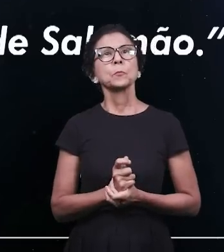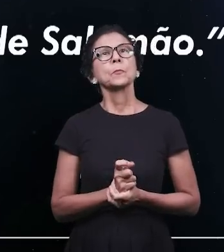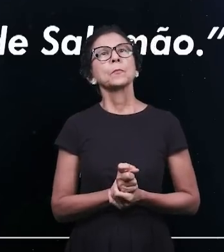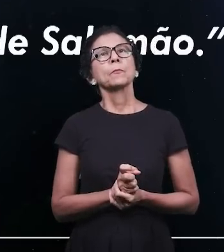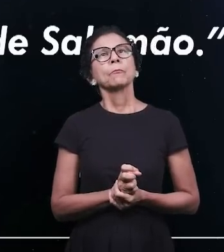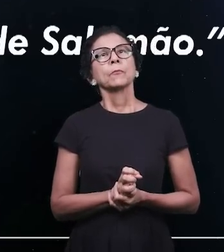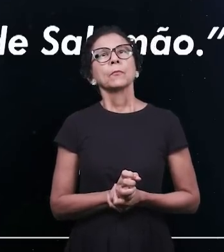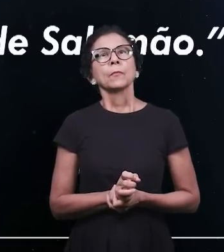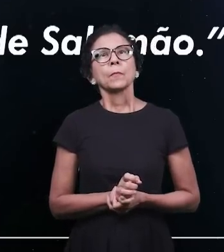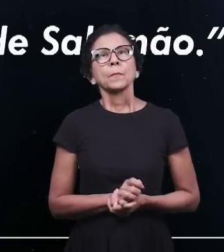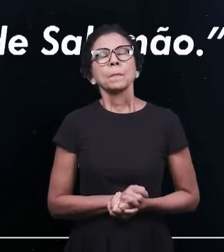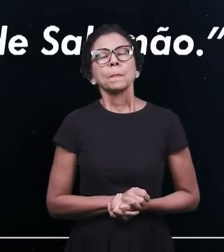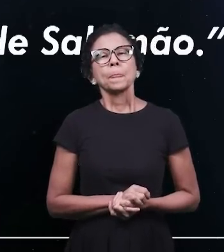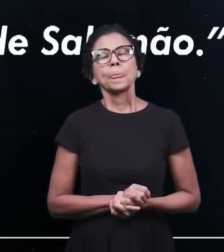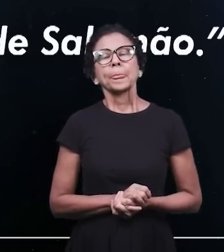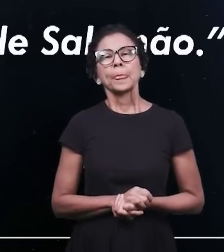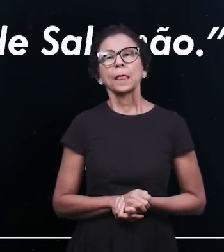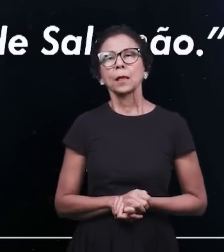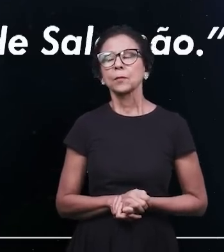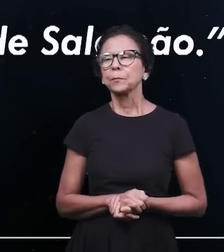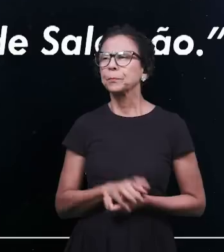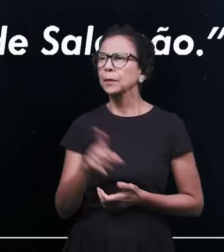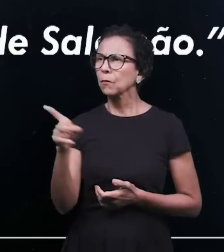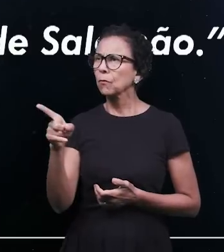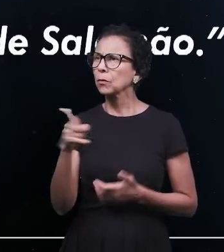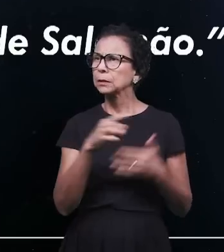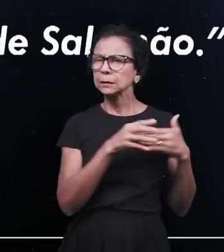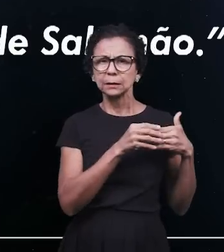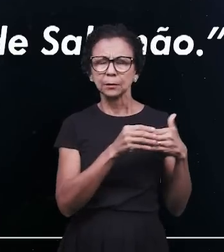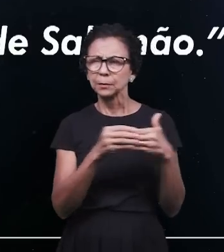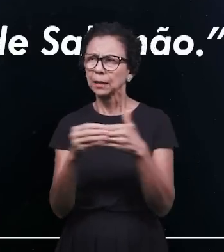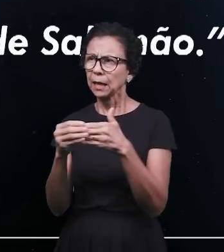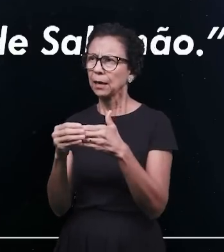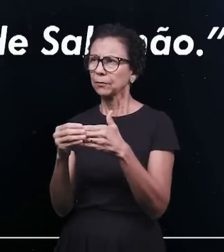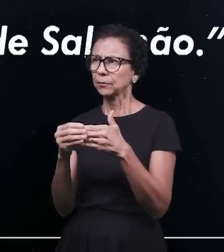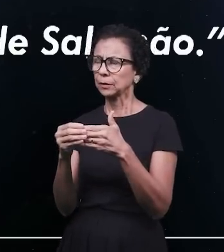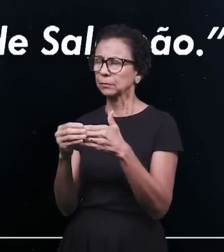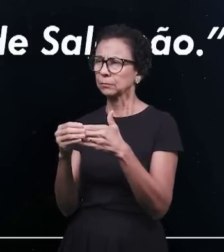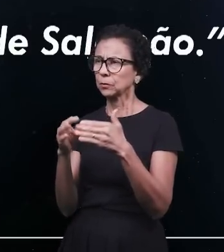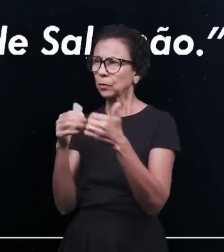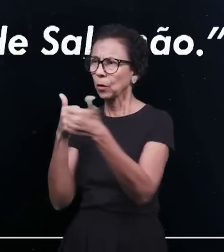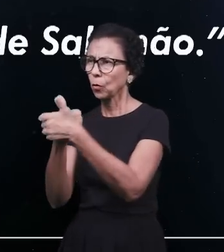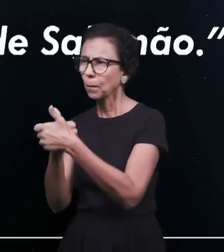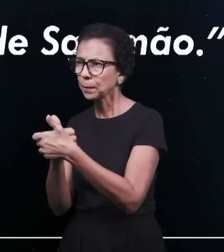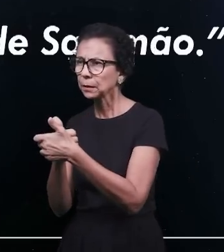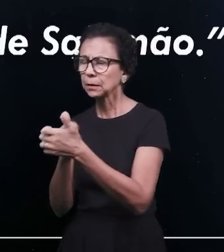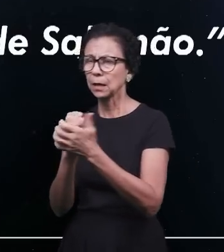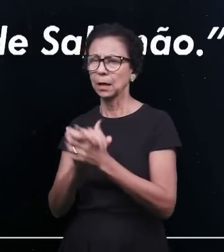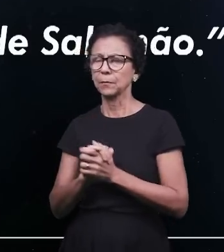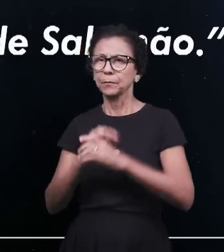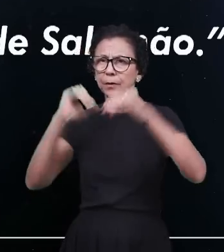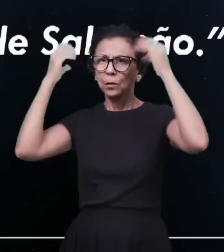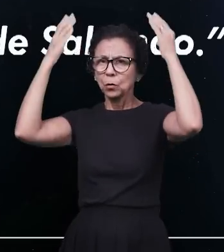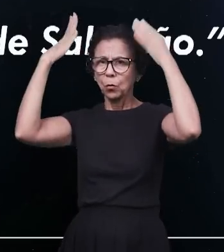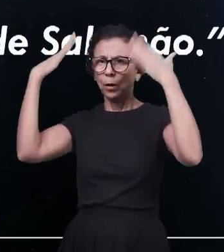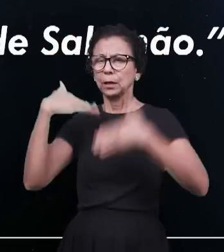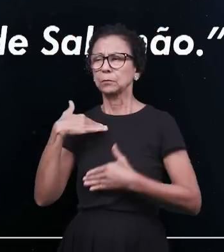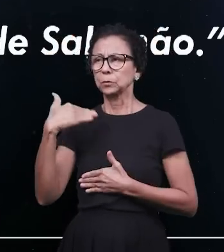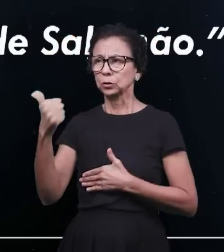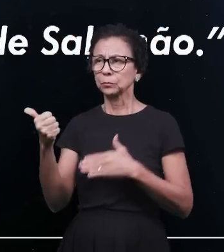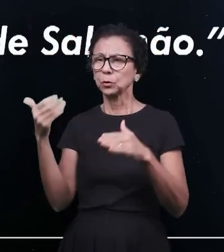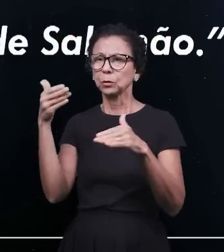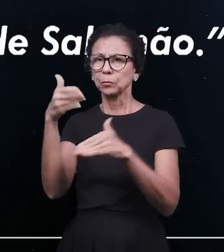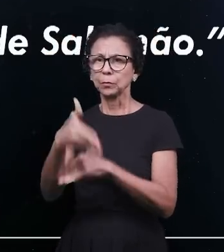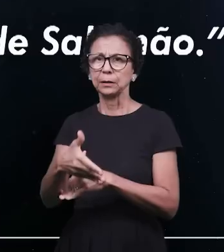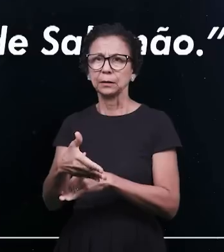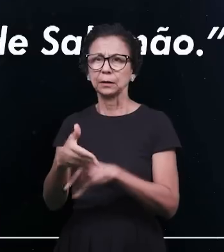Diz assim: leva-me tu, correremos após ti. O rei me introduziu nas suas recâmaras.